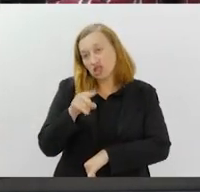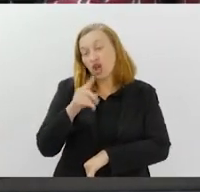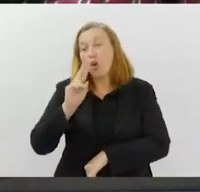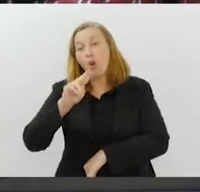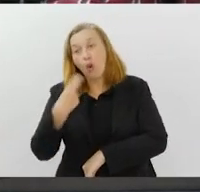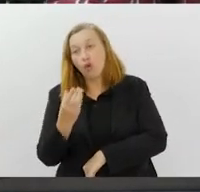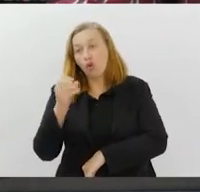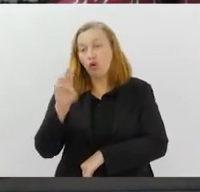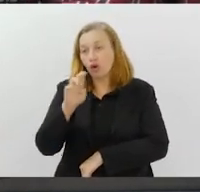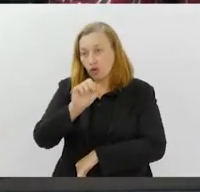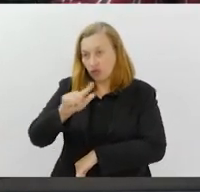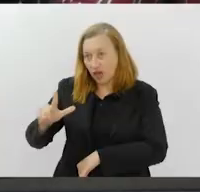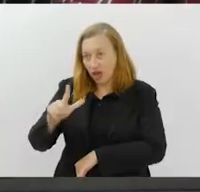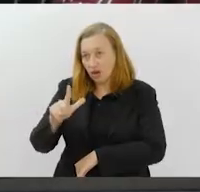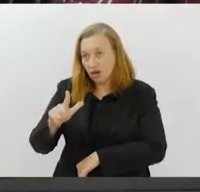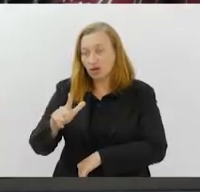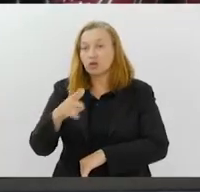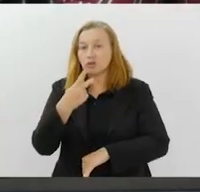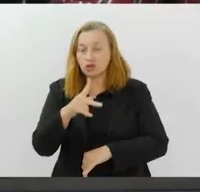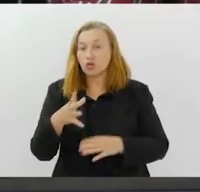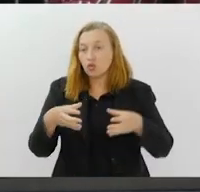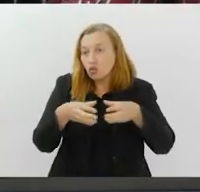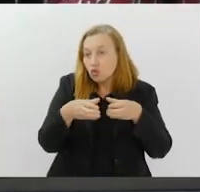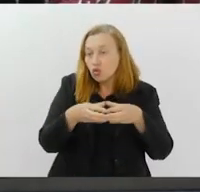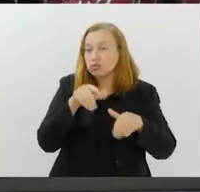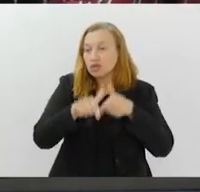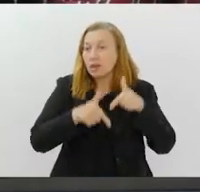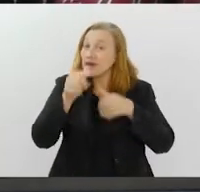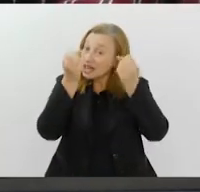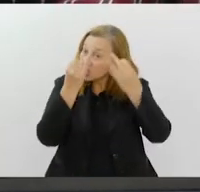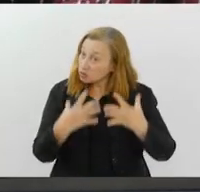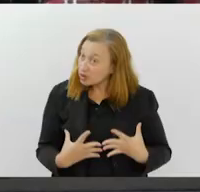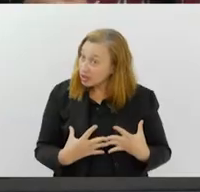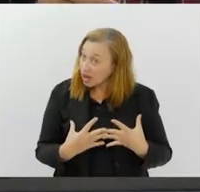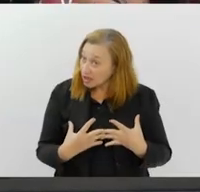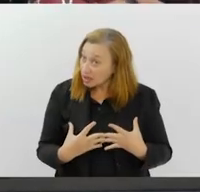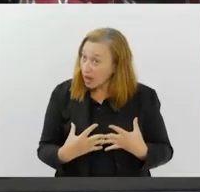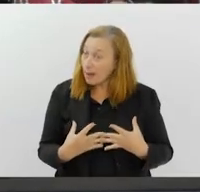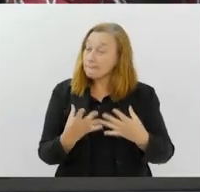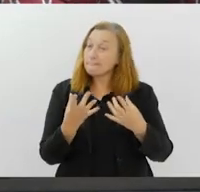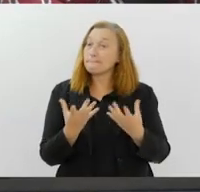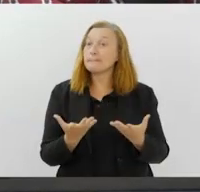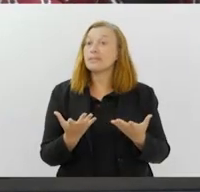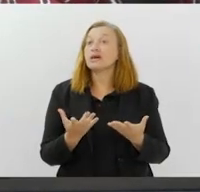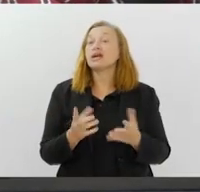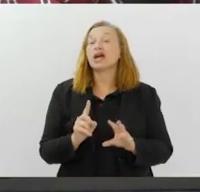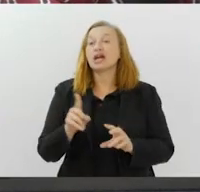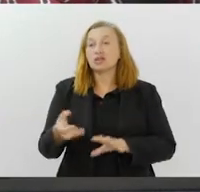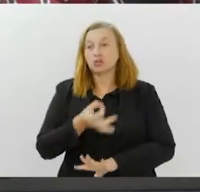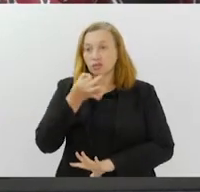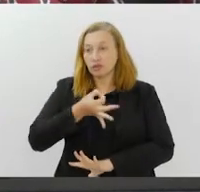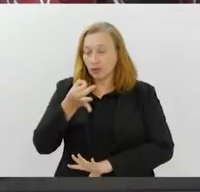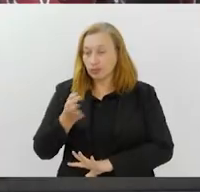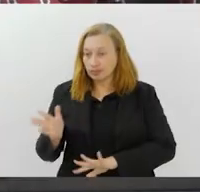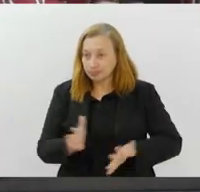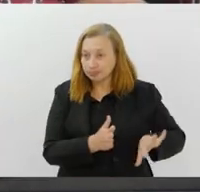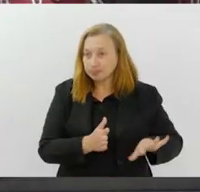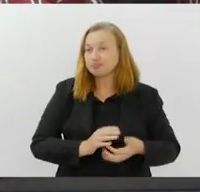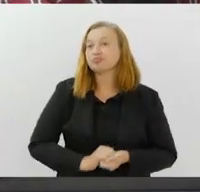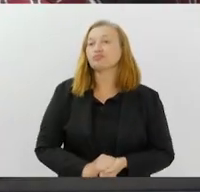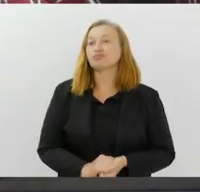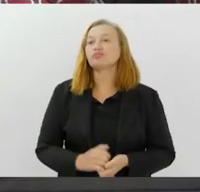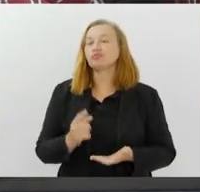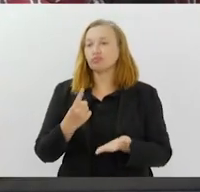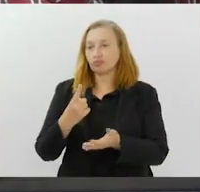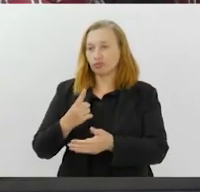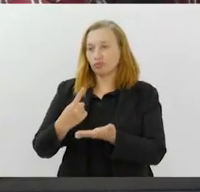Carmo ou alguma outra pessoa da vossa equipe explicar ainda que sucent M essas sugestões então conforme eu combinei